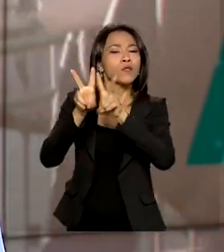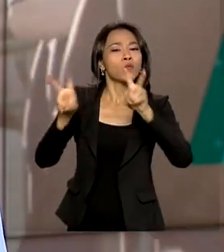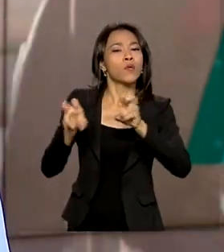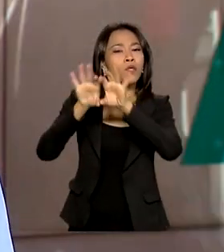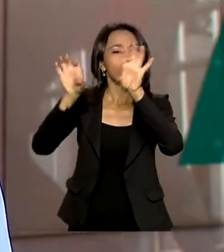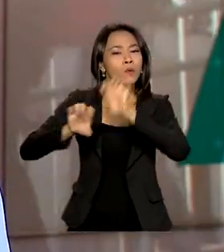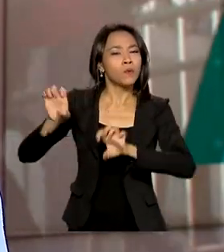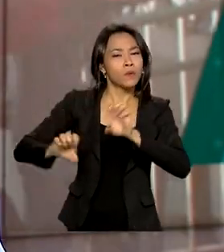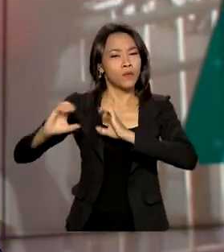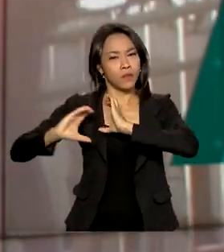telecomunicações no país